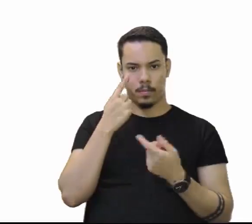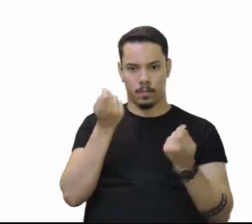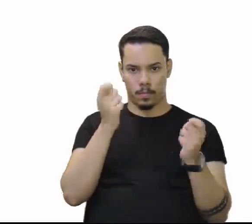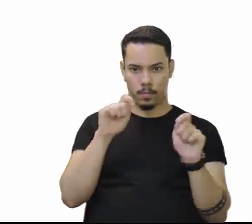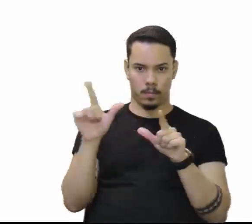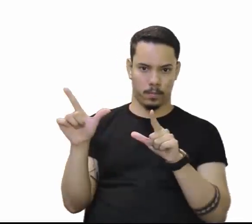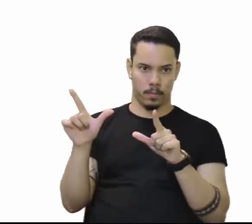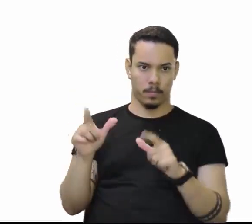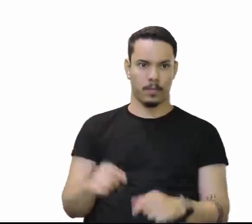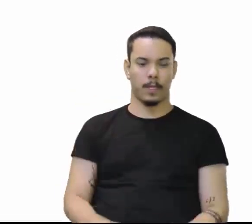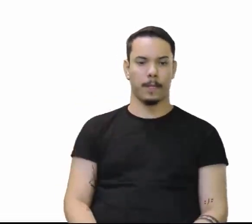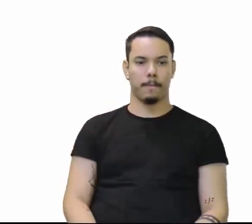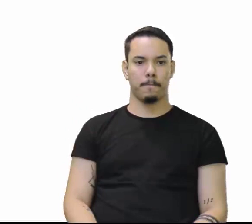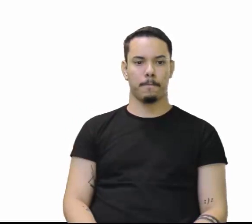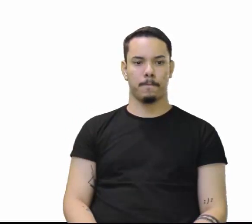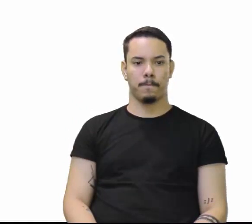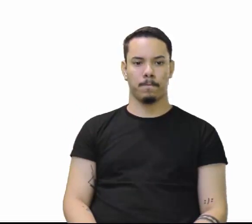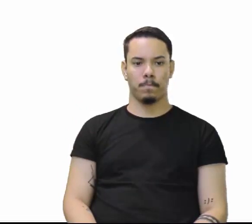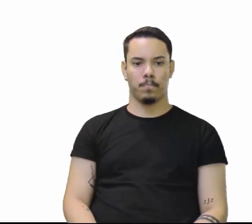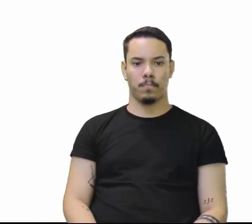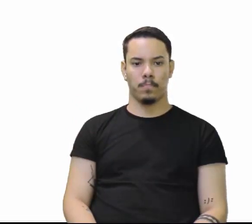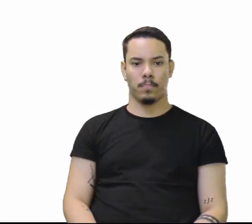aí.